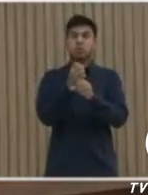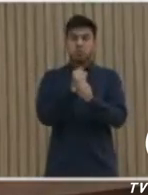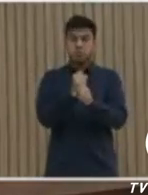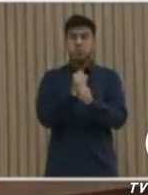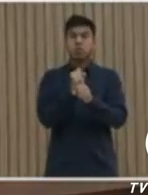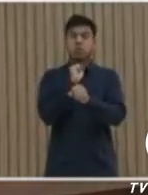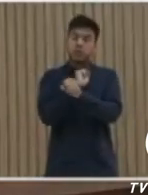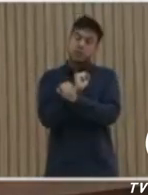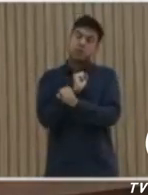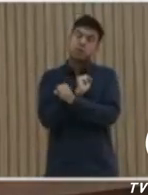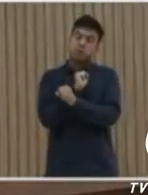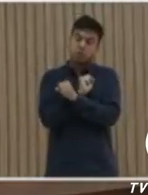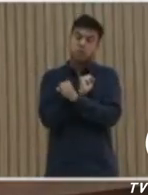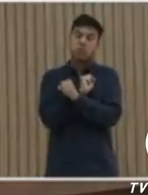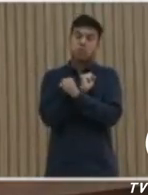orçamento para para o que você propõe